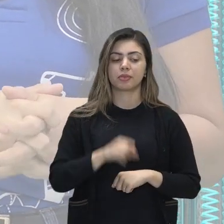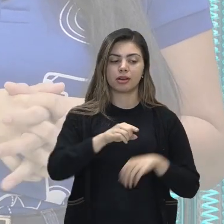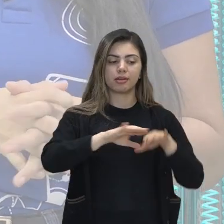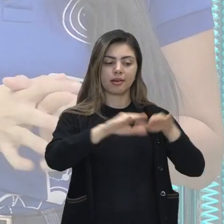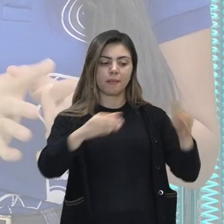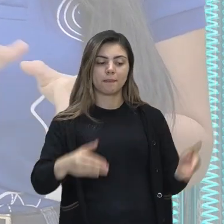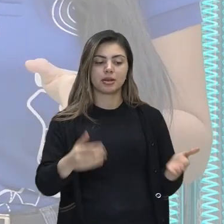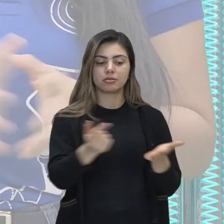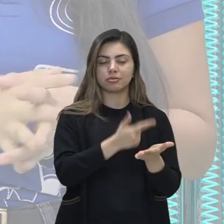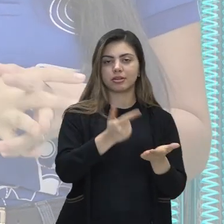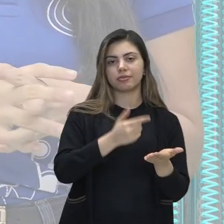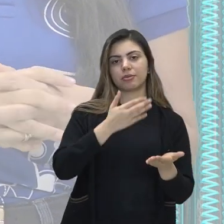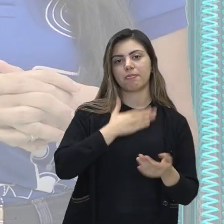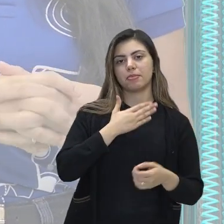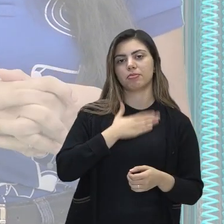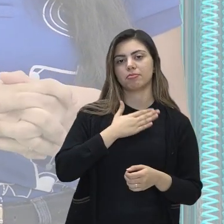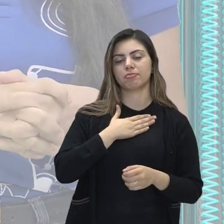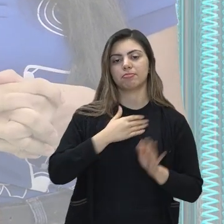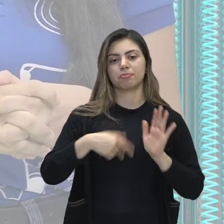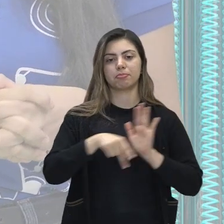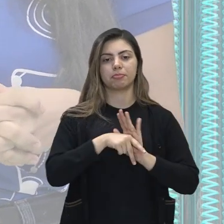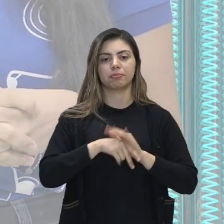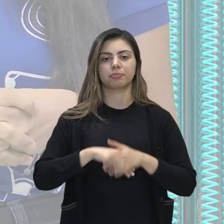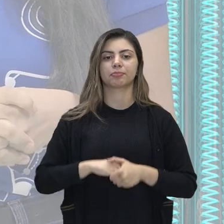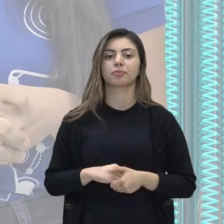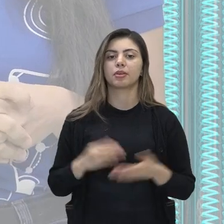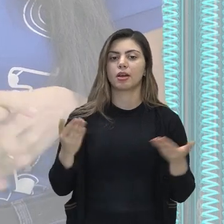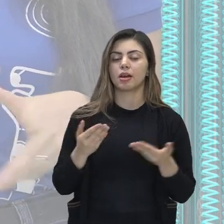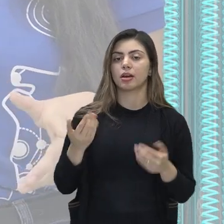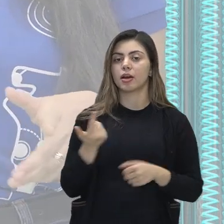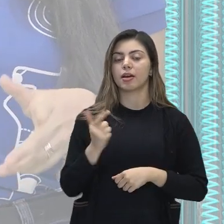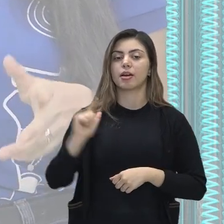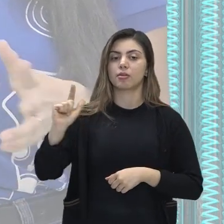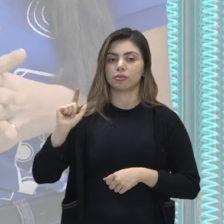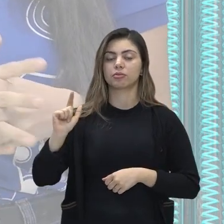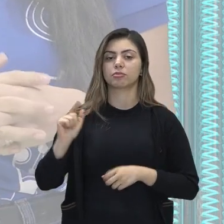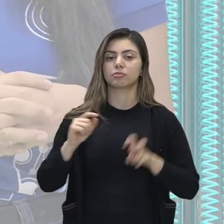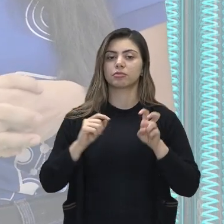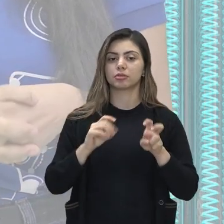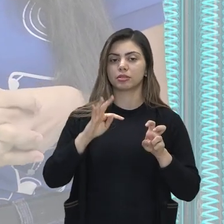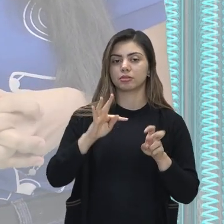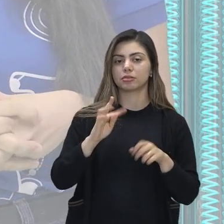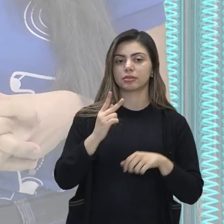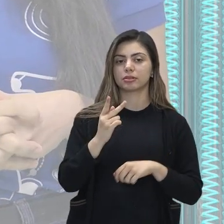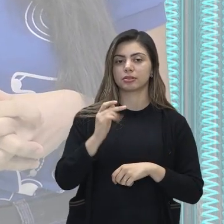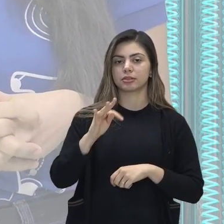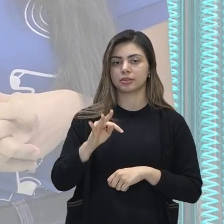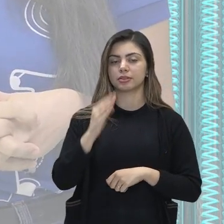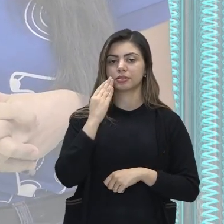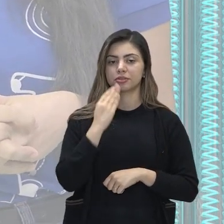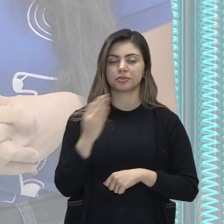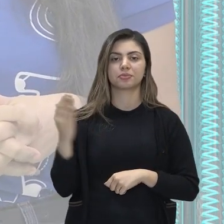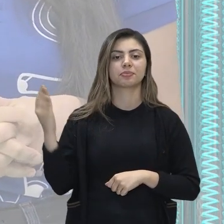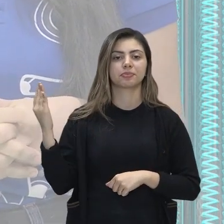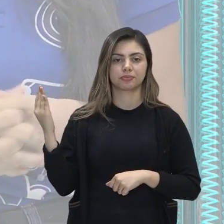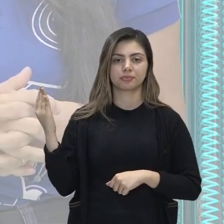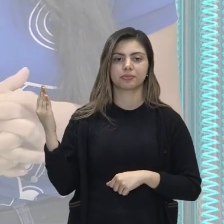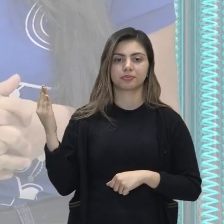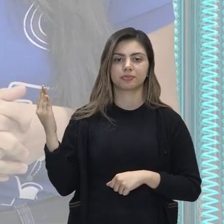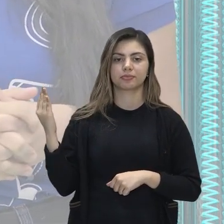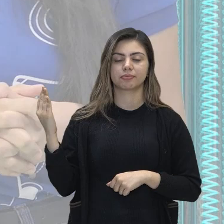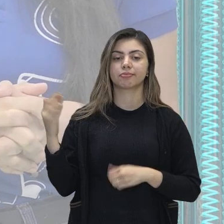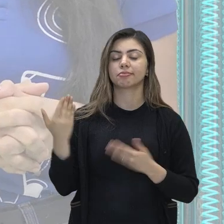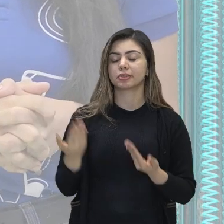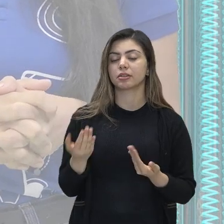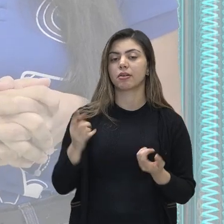é meu. E o último exemplo, o último pronome relativo que nós temos aqui, that,